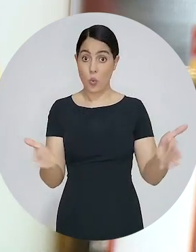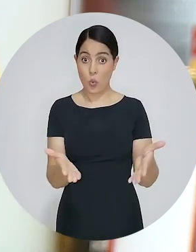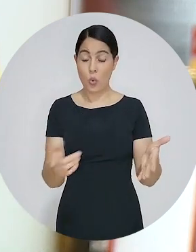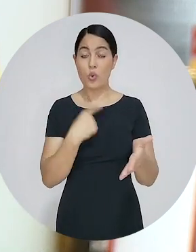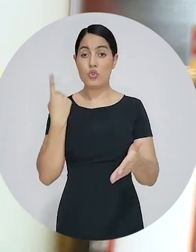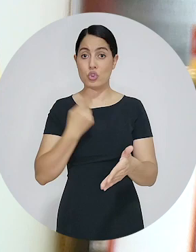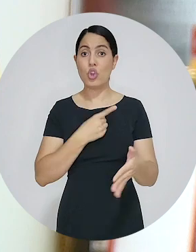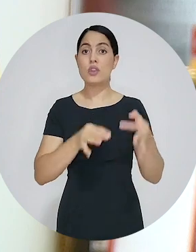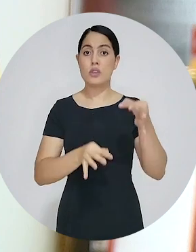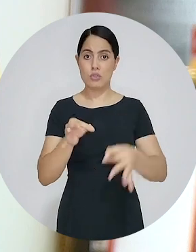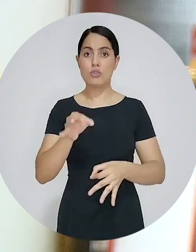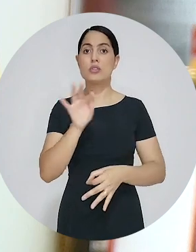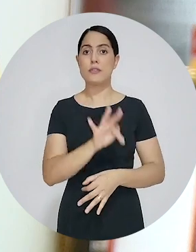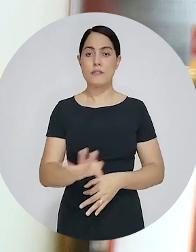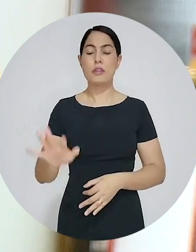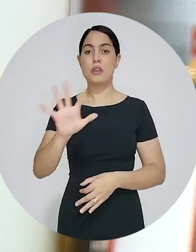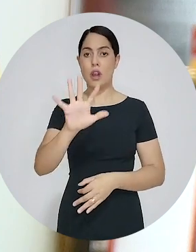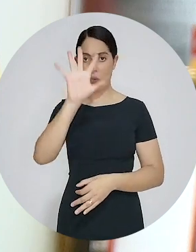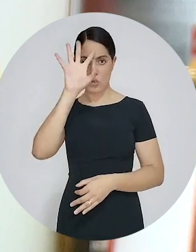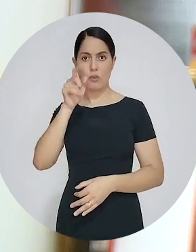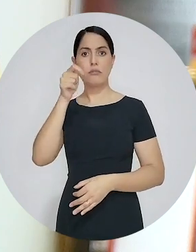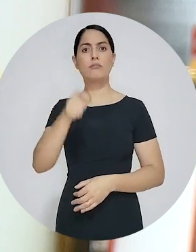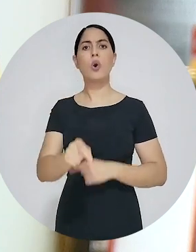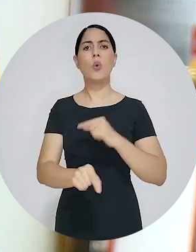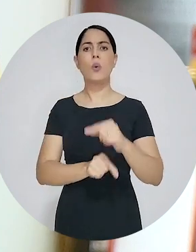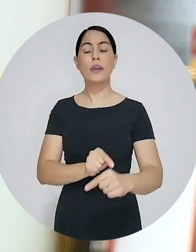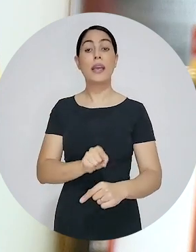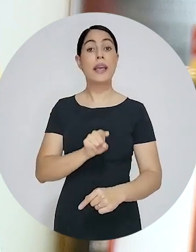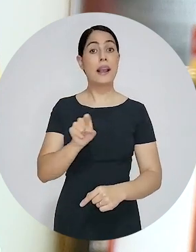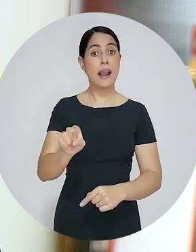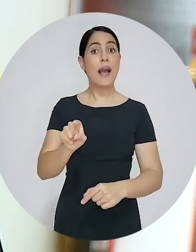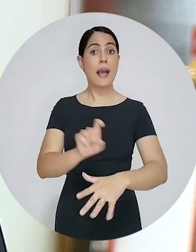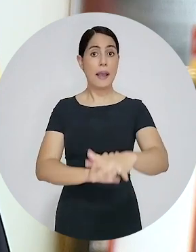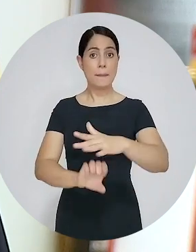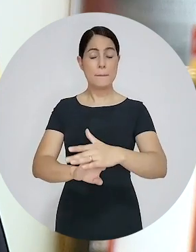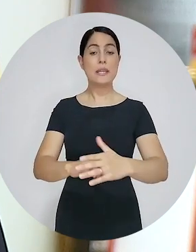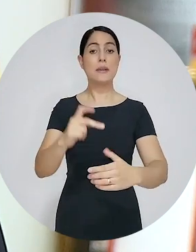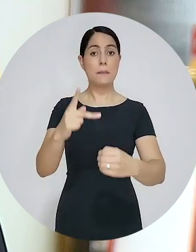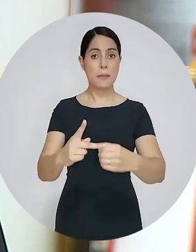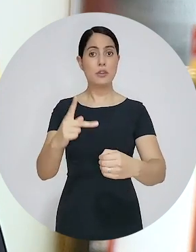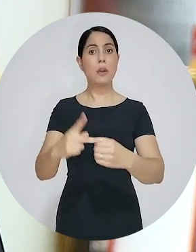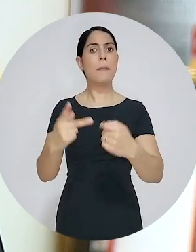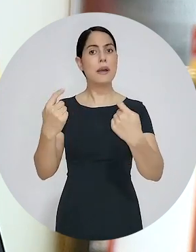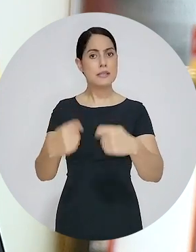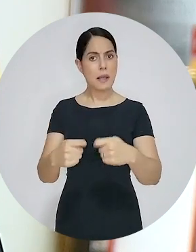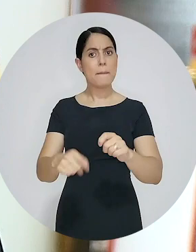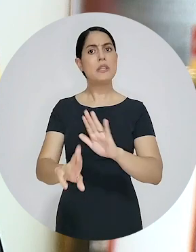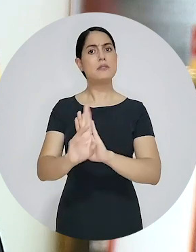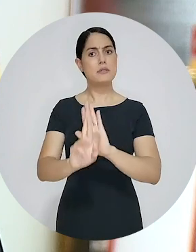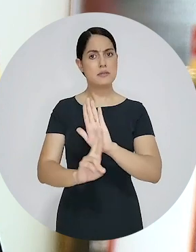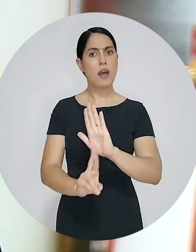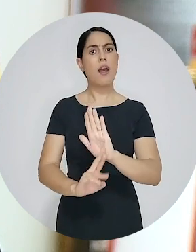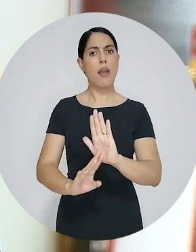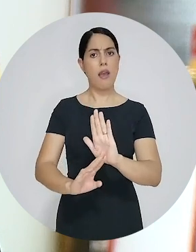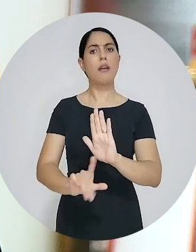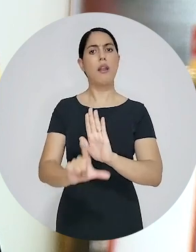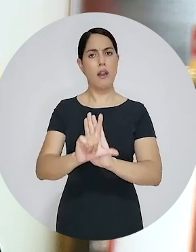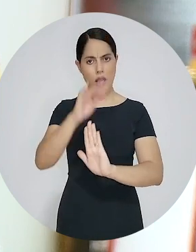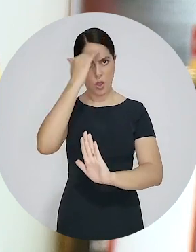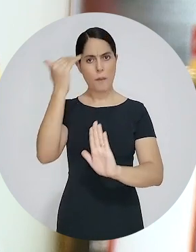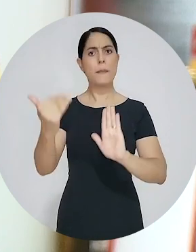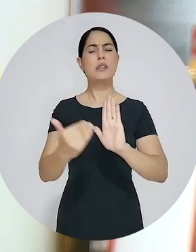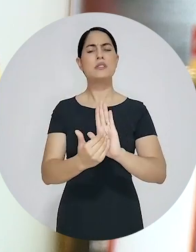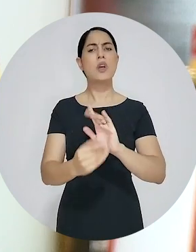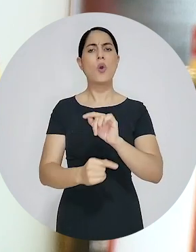de conquistar uma importante decisão da Justiça Federal obrigando a Petrobras a regularizar a contratação